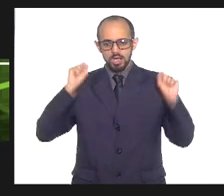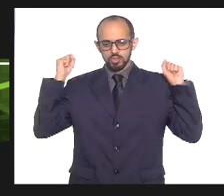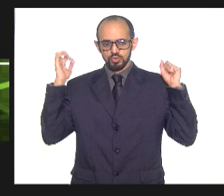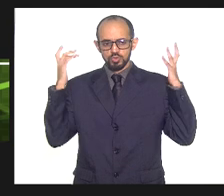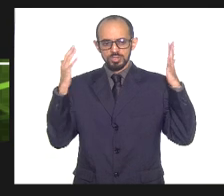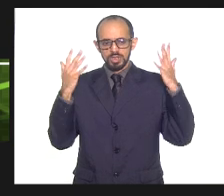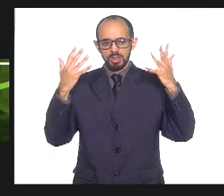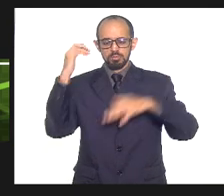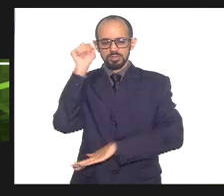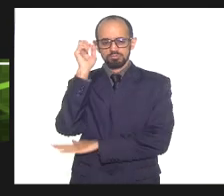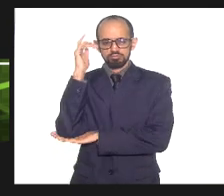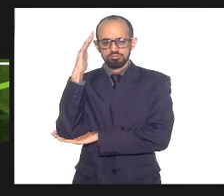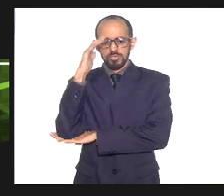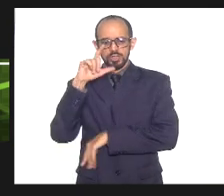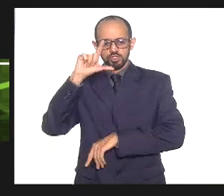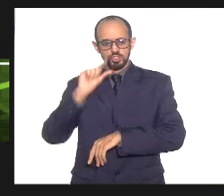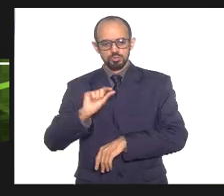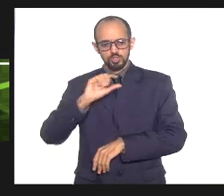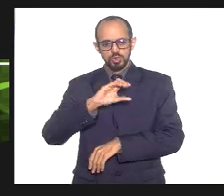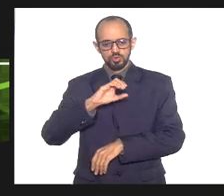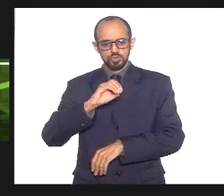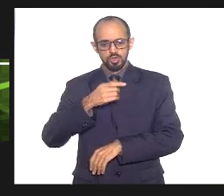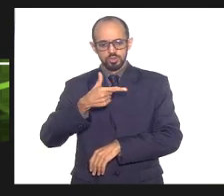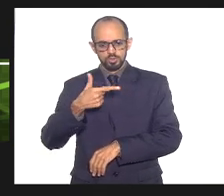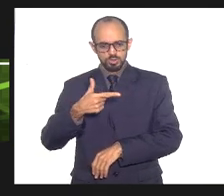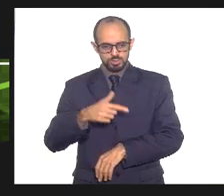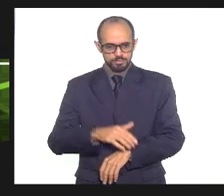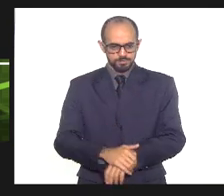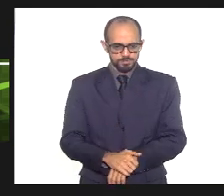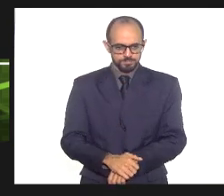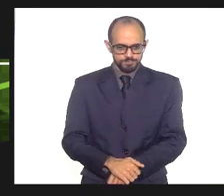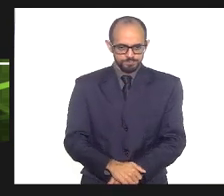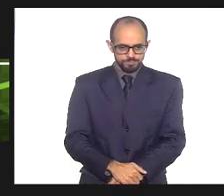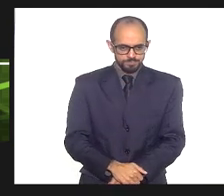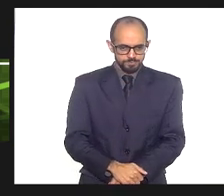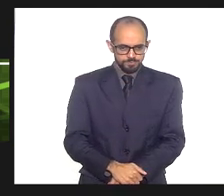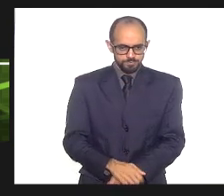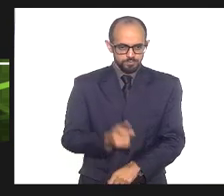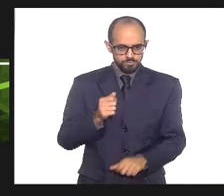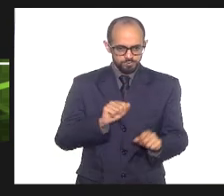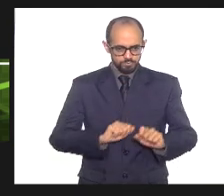o pilar de baixo carbono. Próximo slide, por favor, Aline.